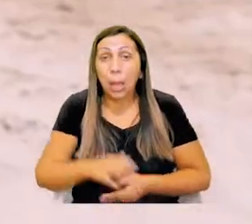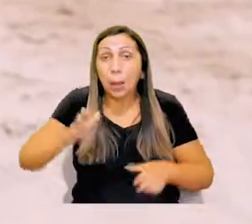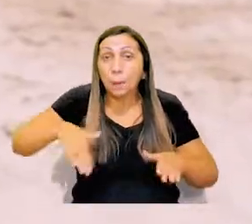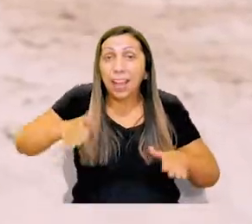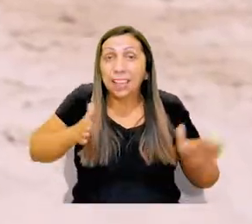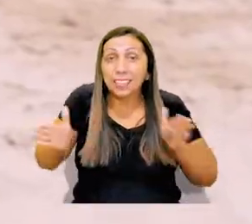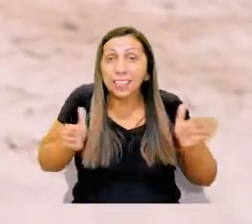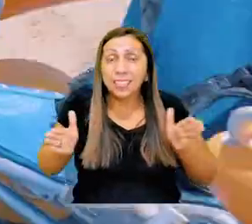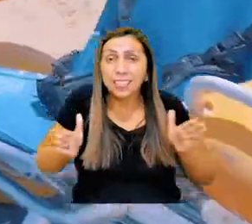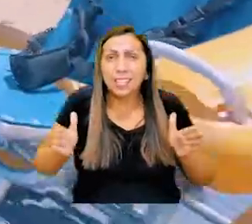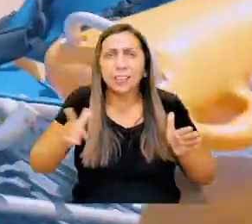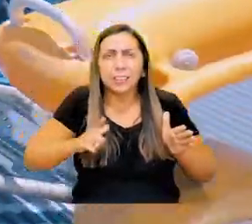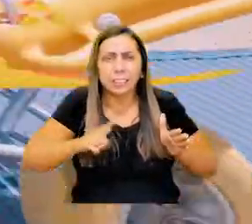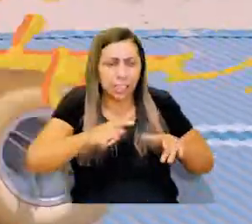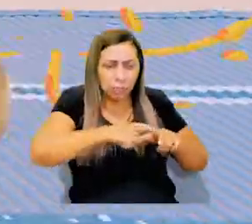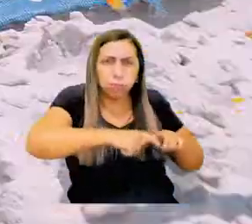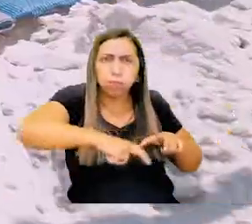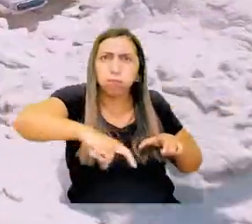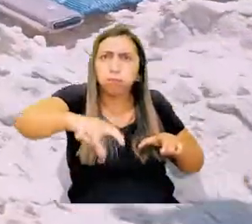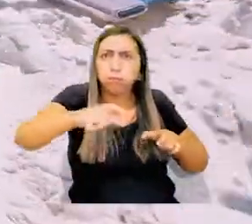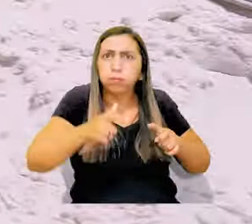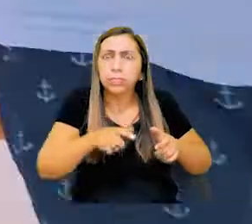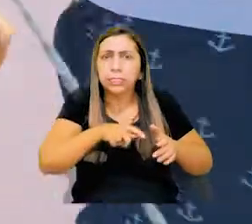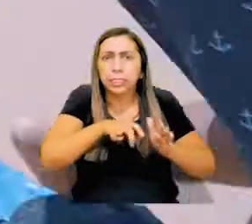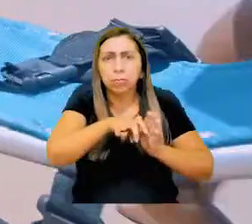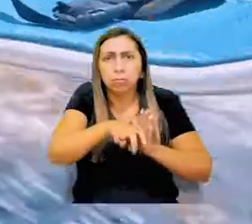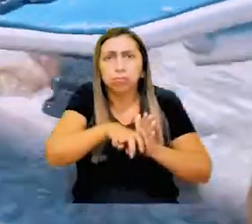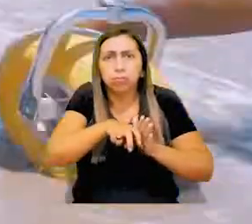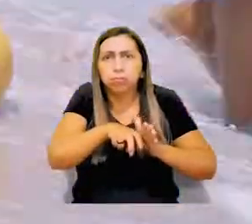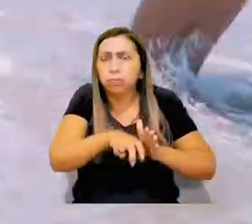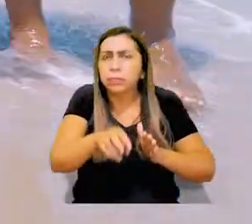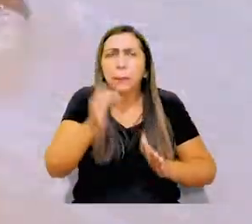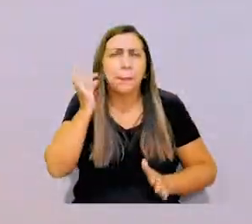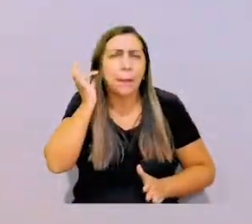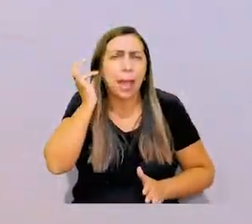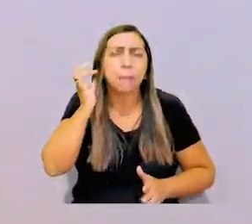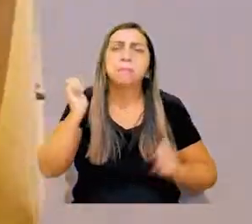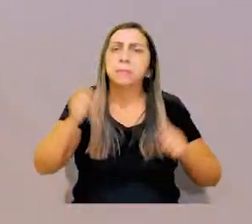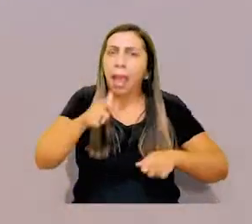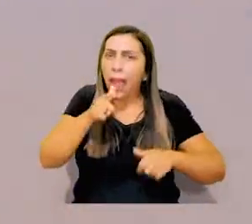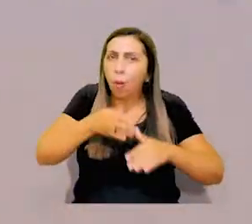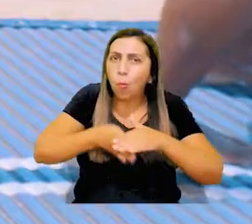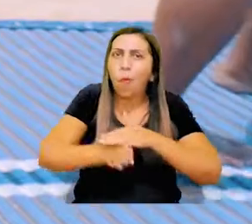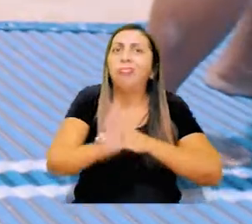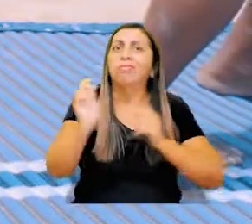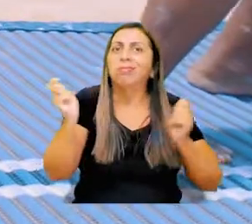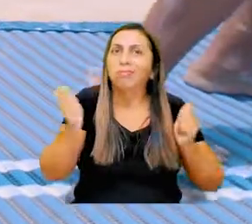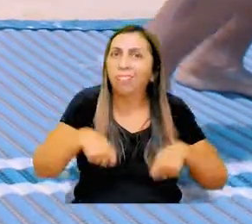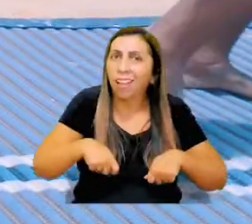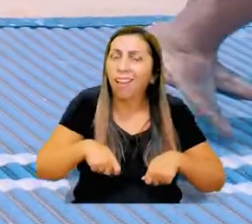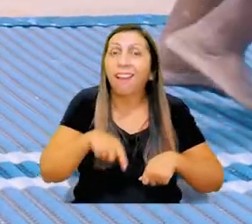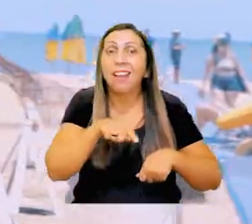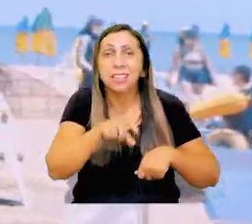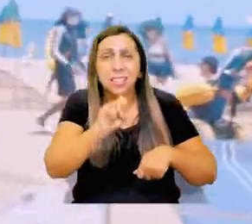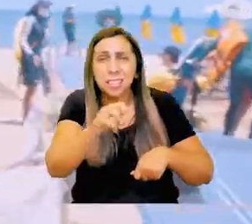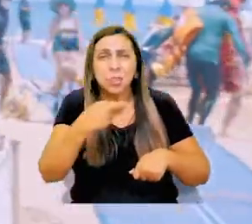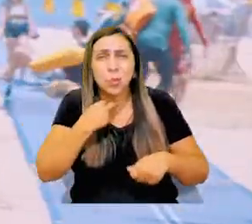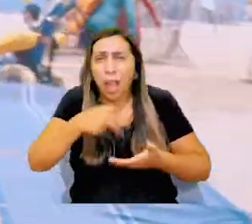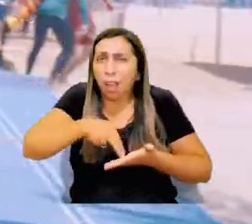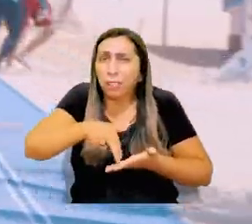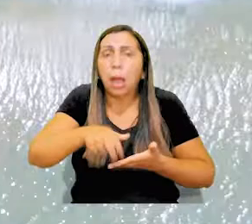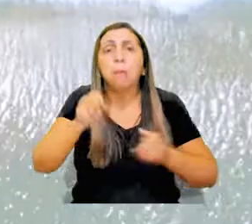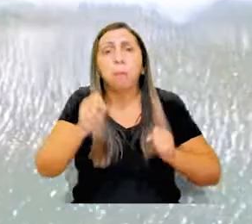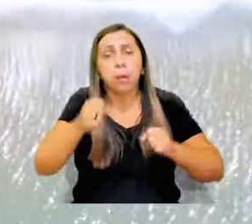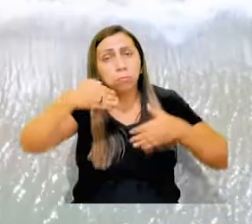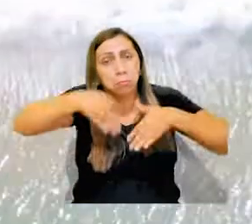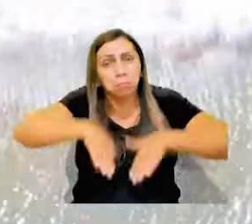No Praia Acessível, tem umas esteiras de acesso e umas cadeiras só a massa que podem entrar na água e tudo, ó. Assim, quem não pode